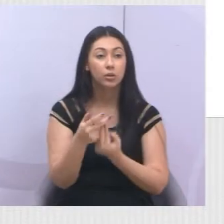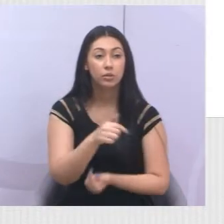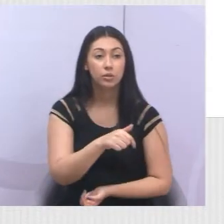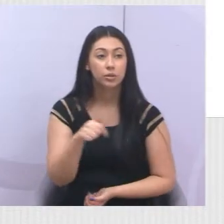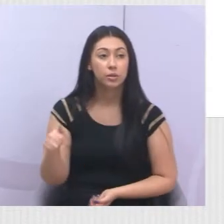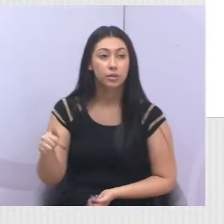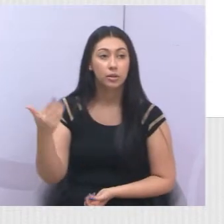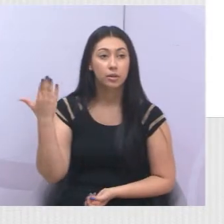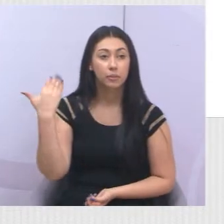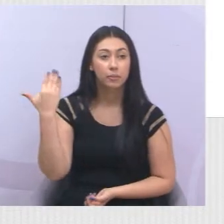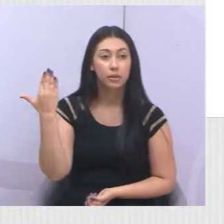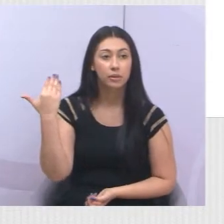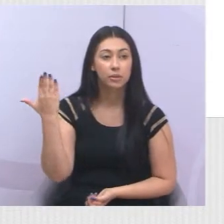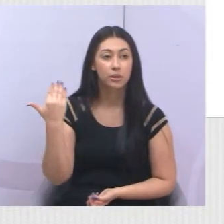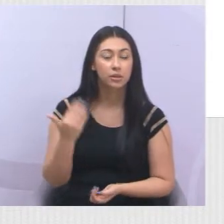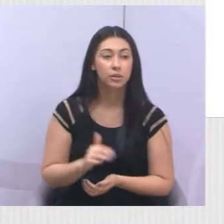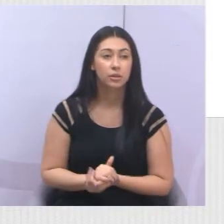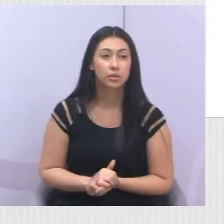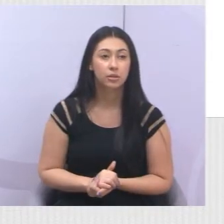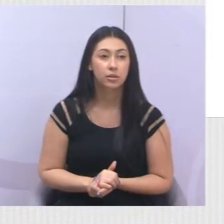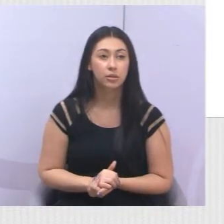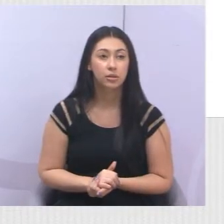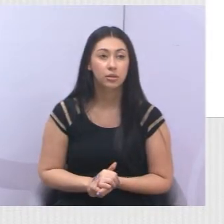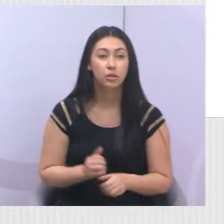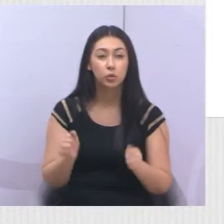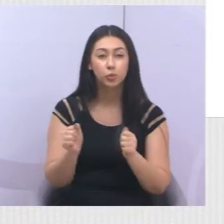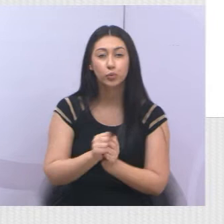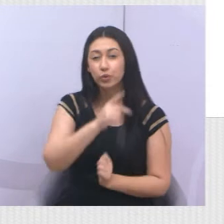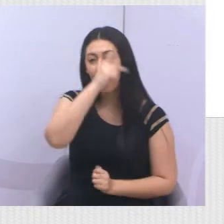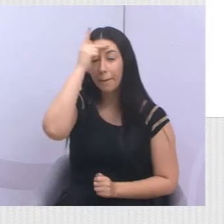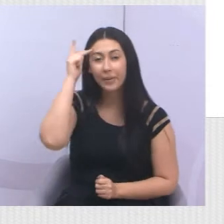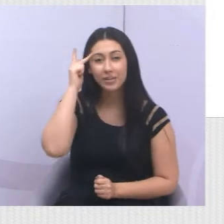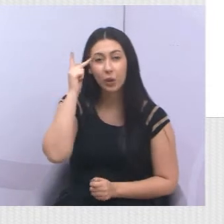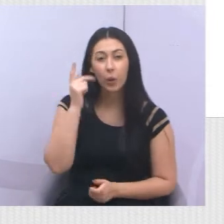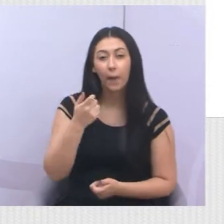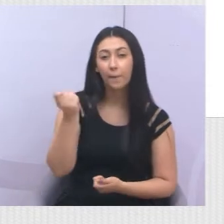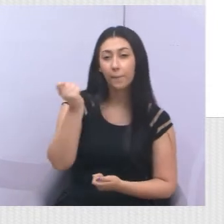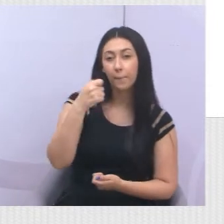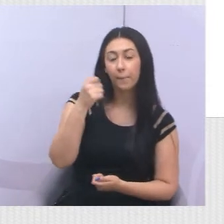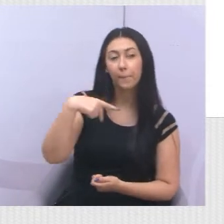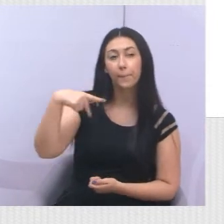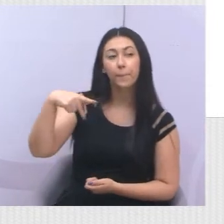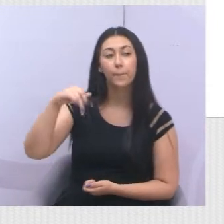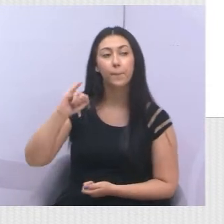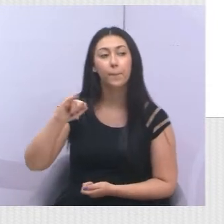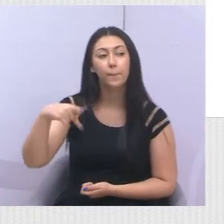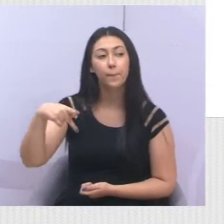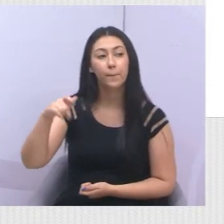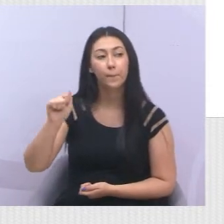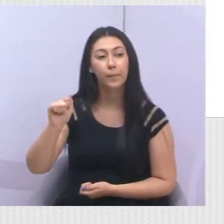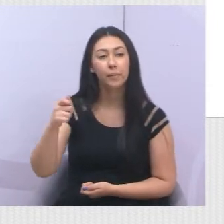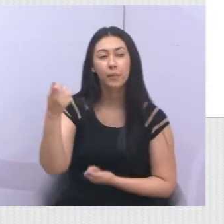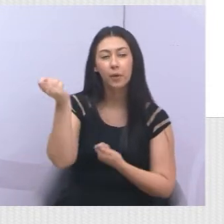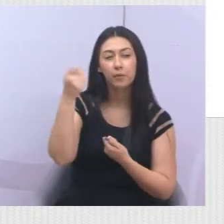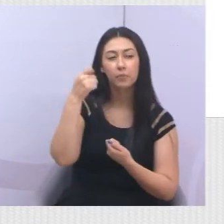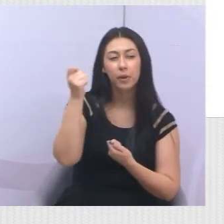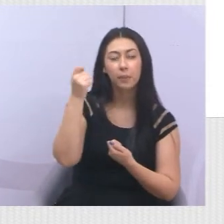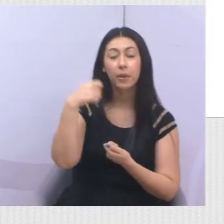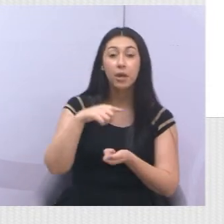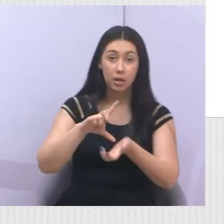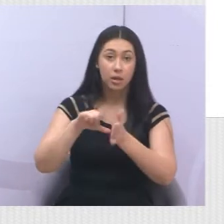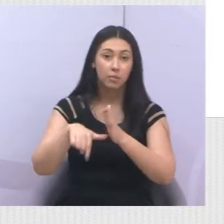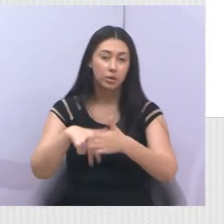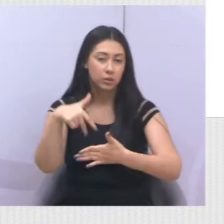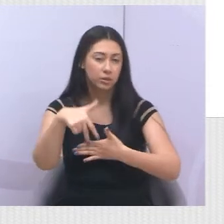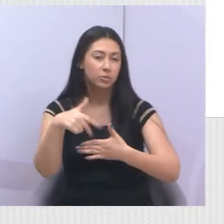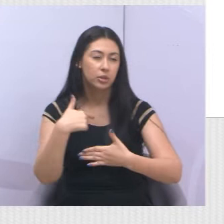passada com o pessoal das pipas. Na hora dos temas livres eu vou discorrer um